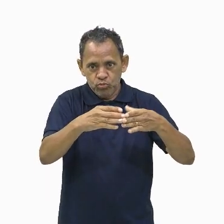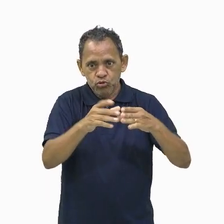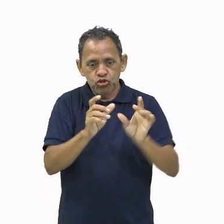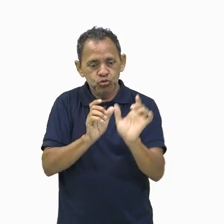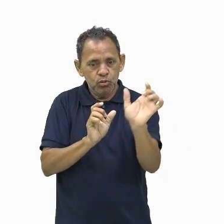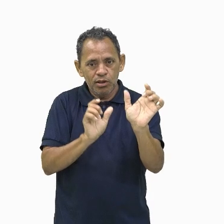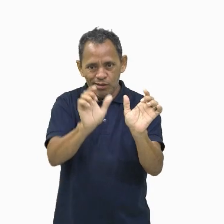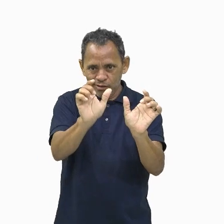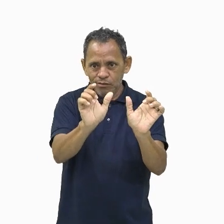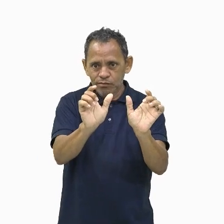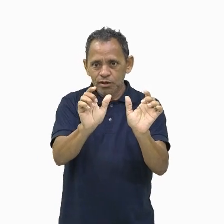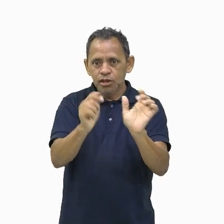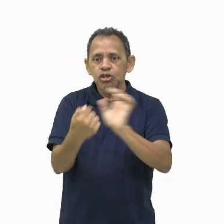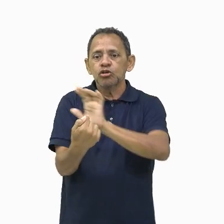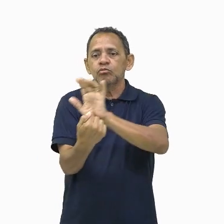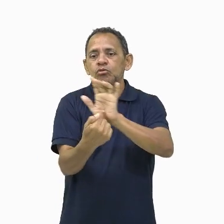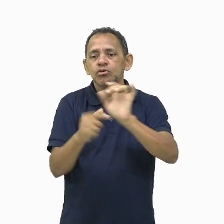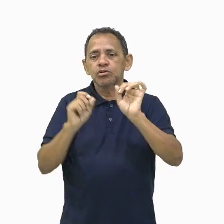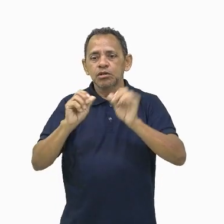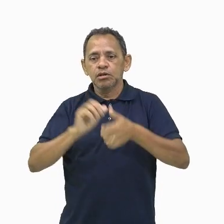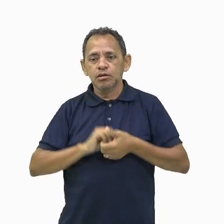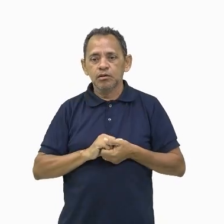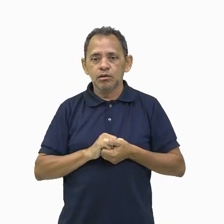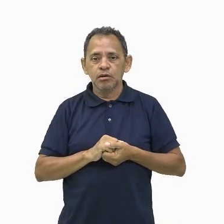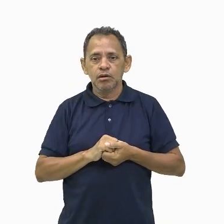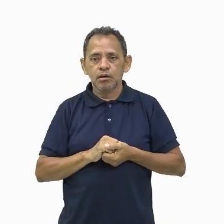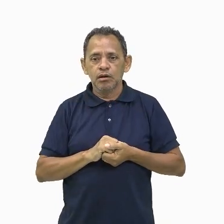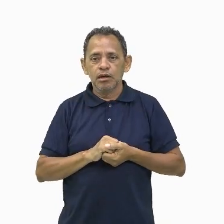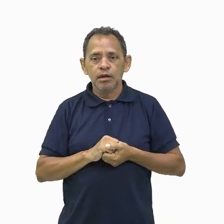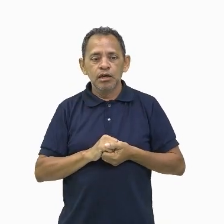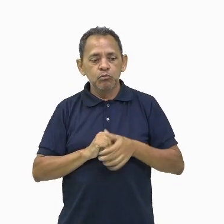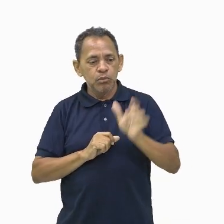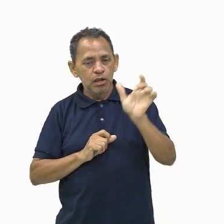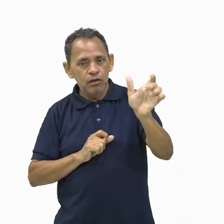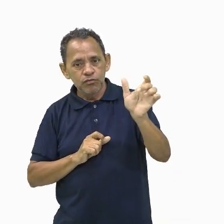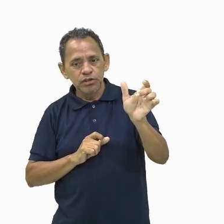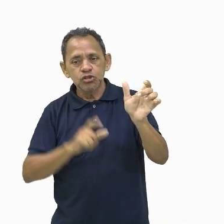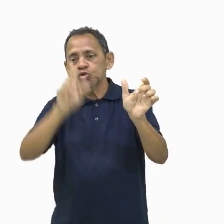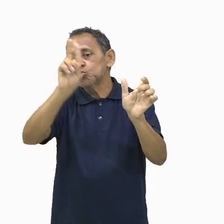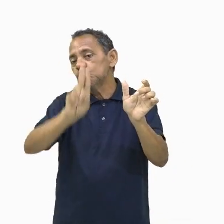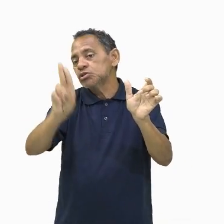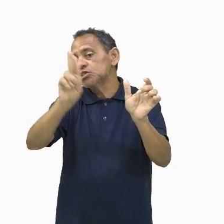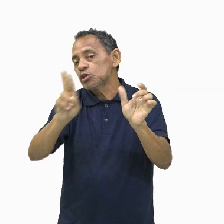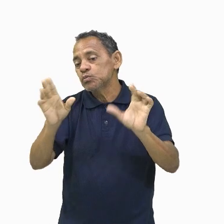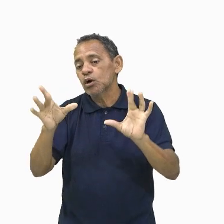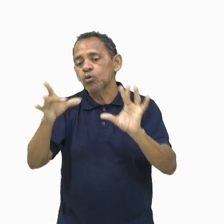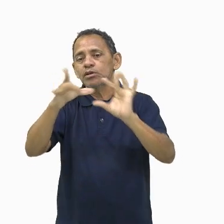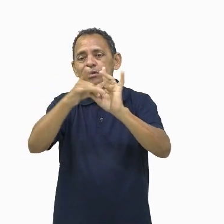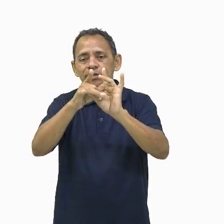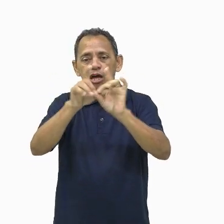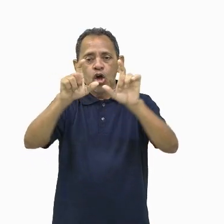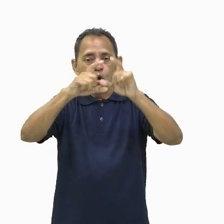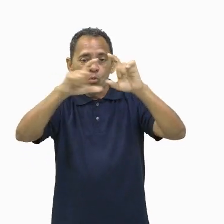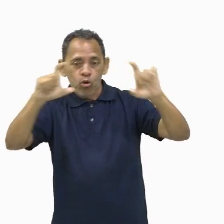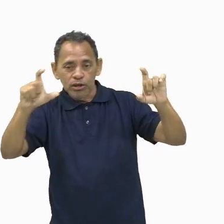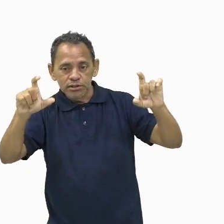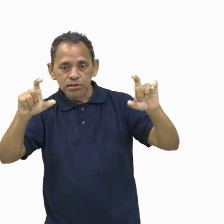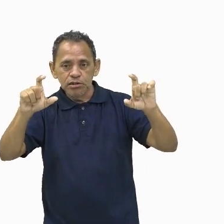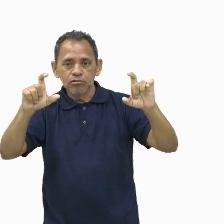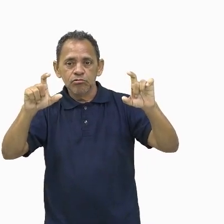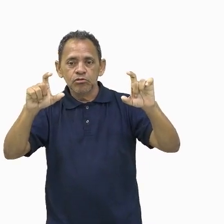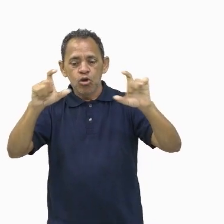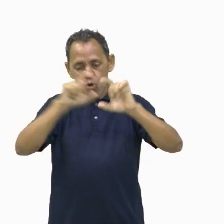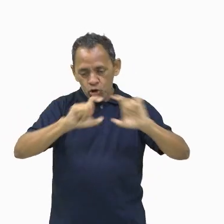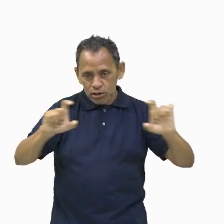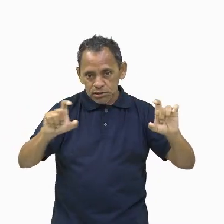que nos traz aí palavrinhas que nós usamos para conectar uma oração a outra,